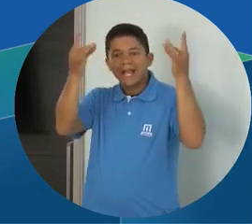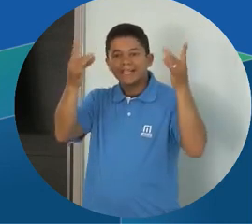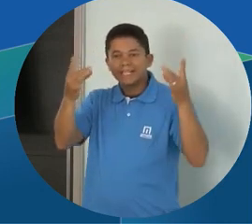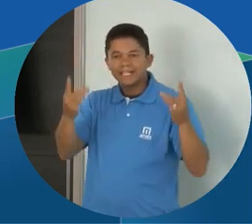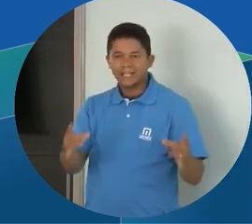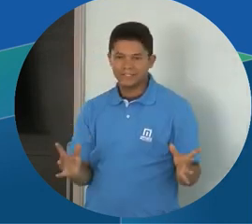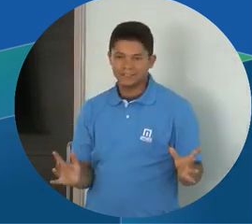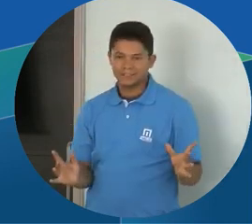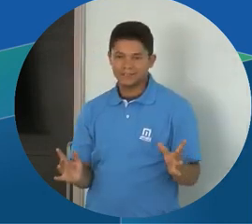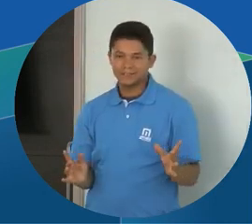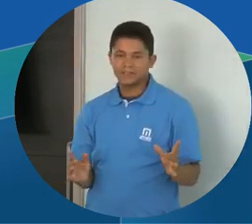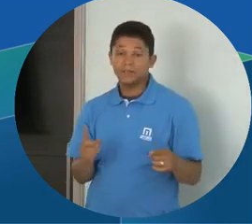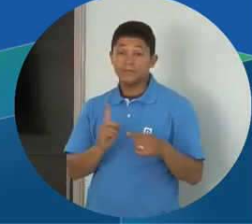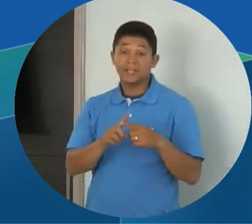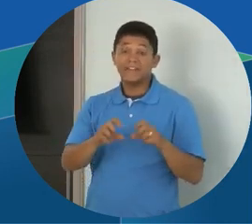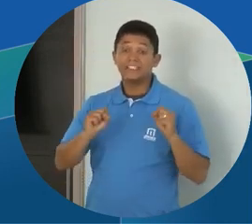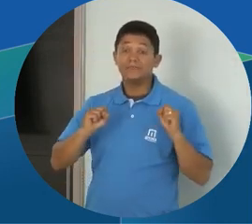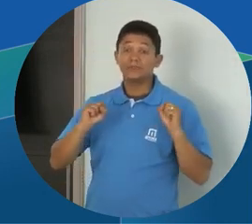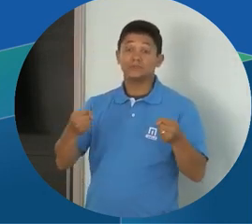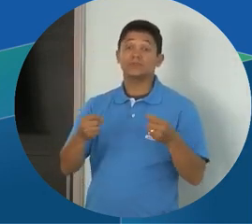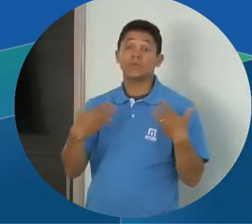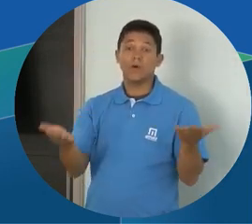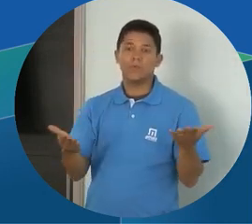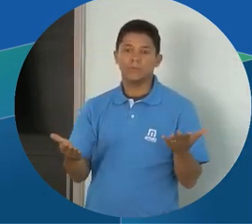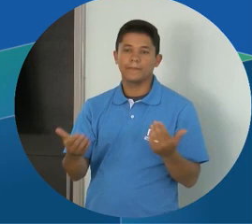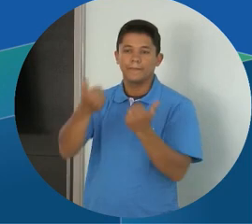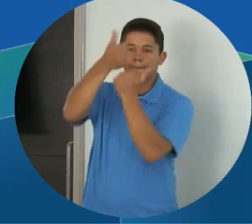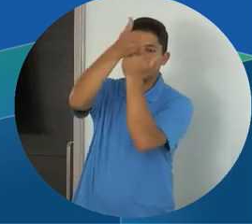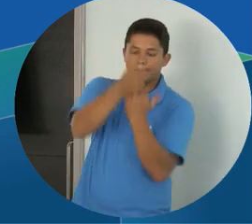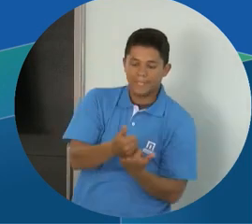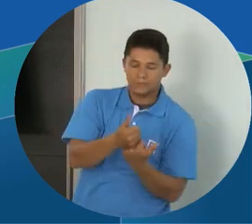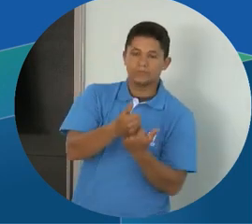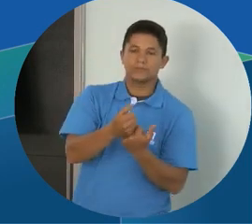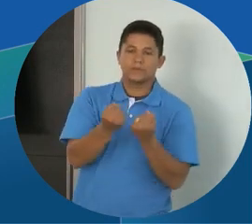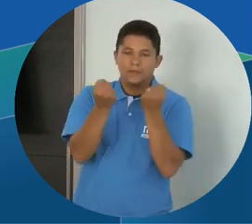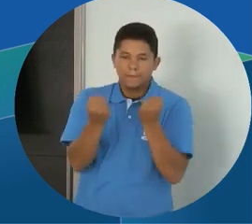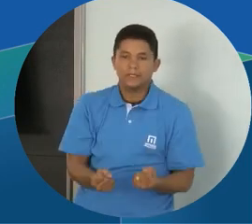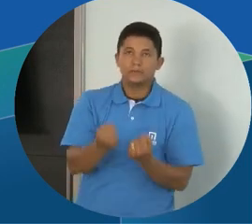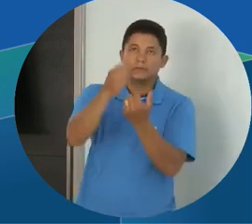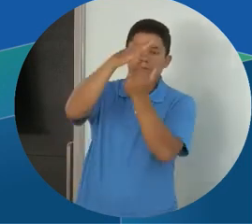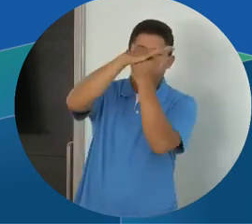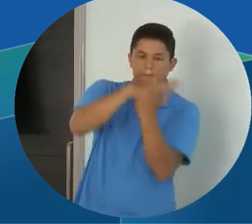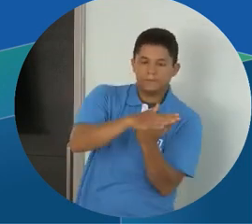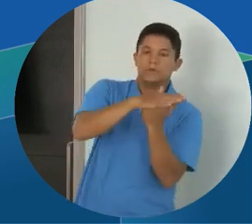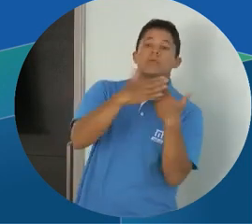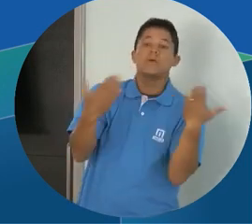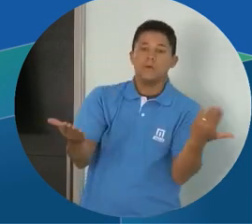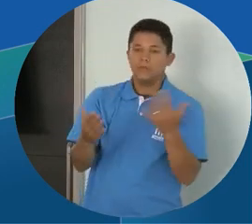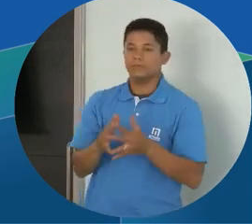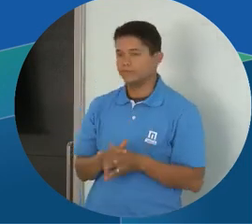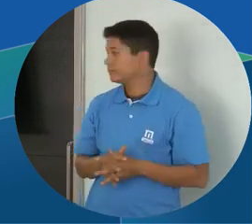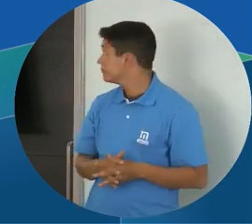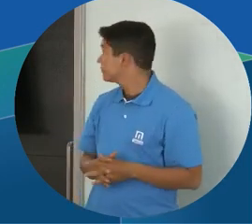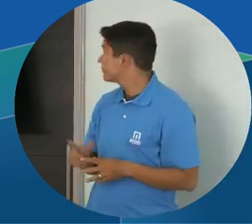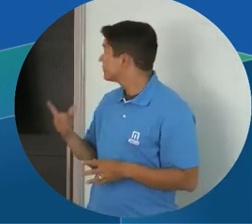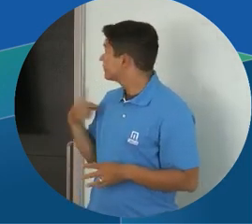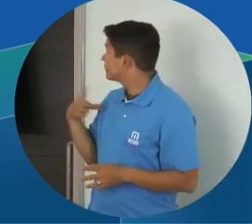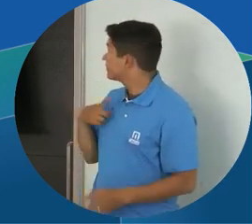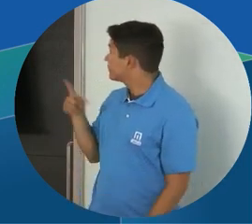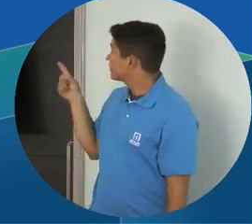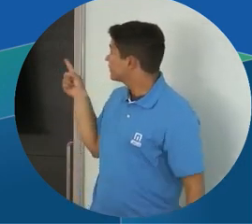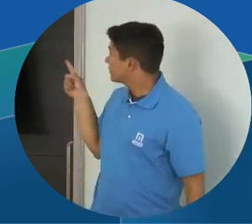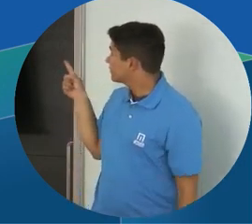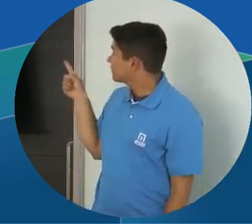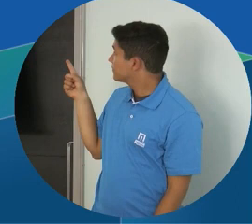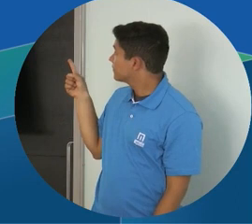qual o esforço solicitante que essa estrutura está recebendo. Então, nós temos aqui o peso próprio, o